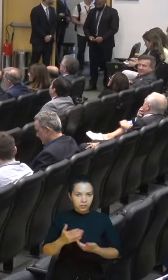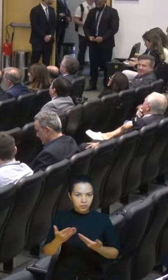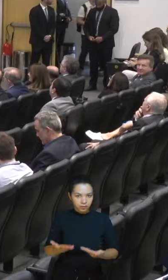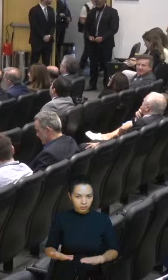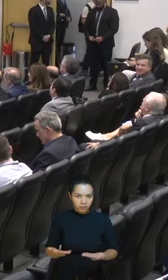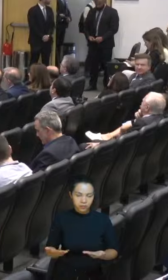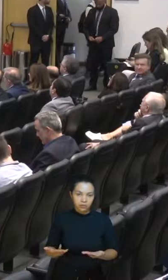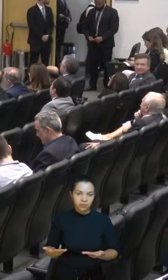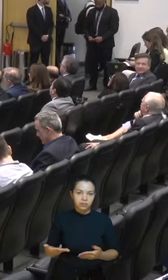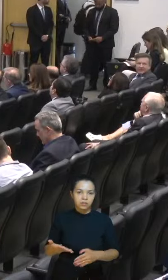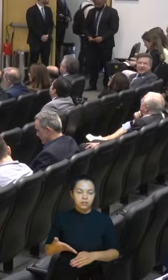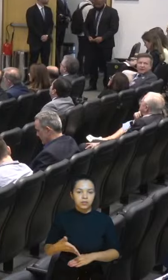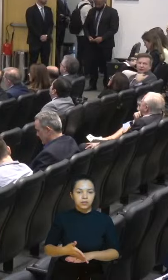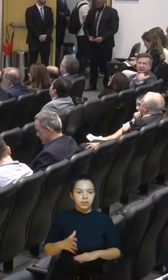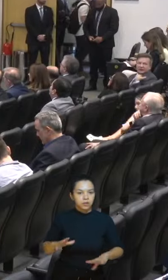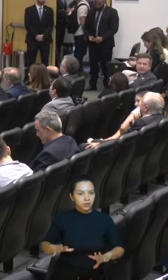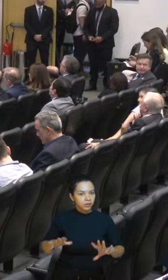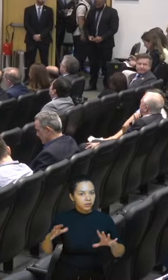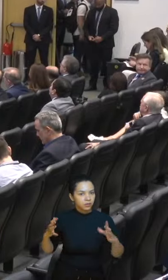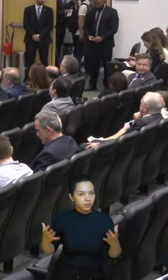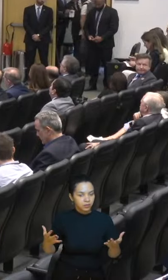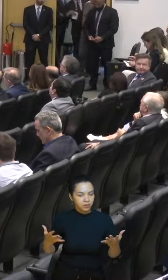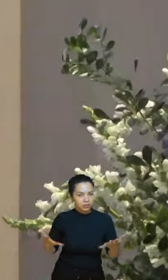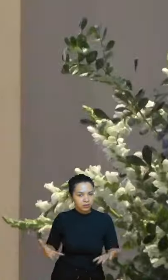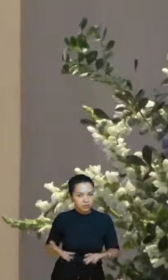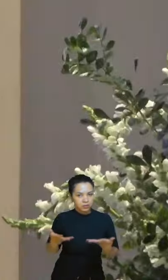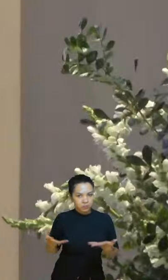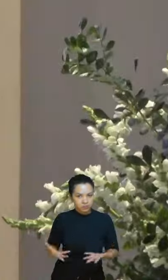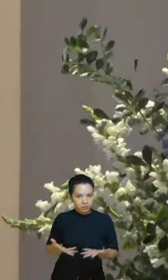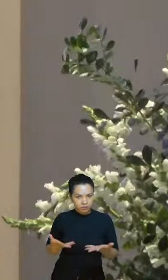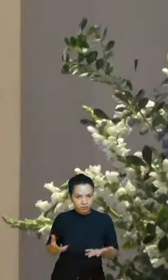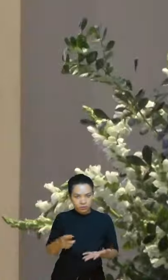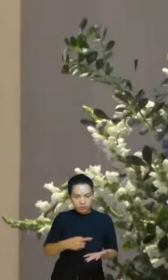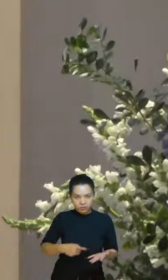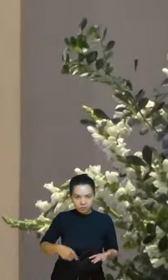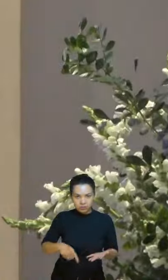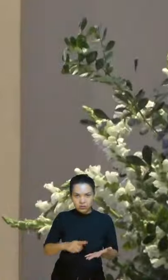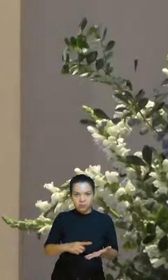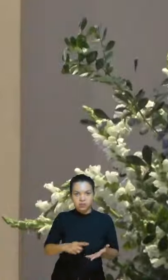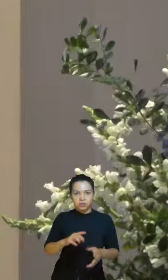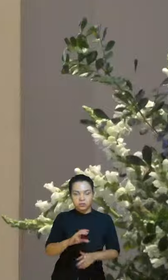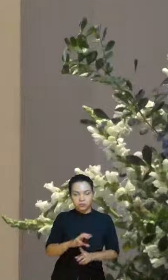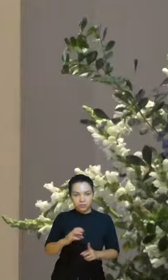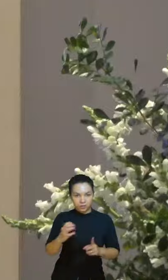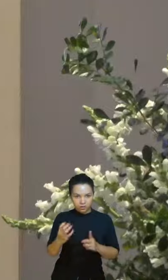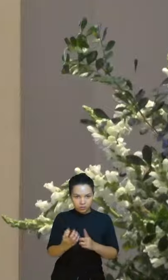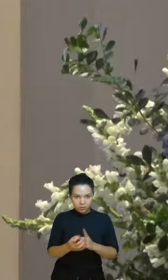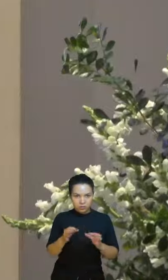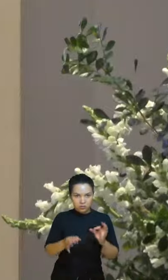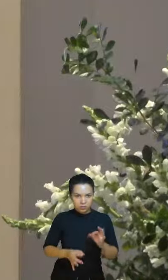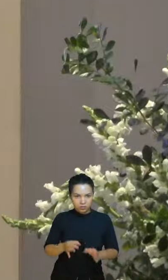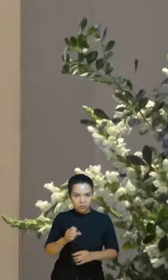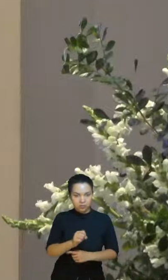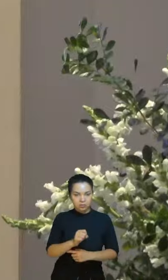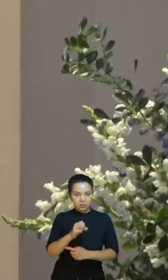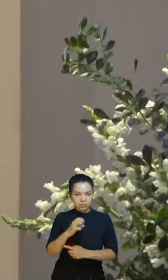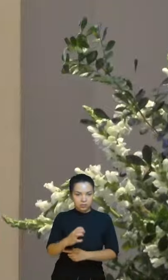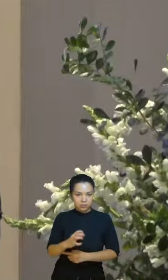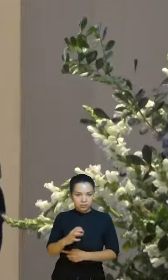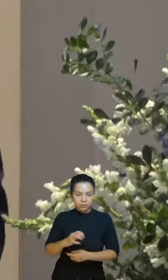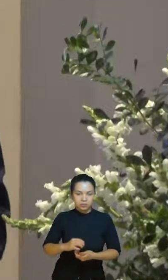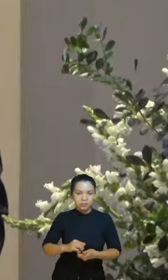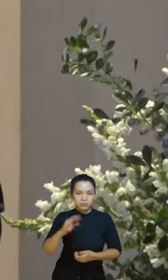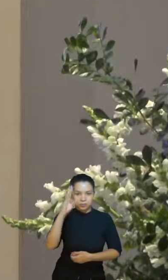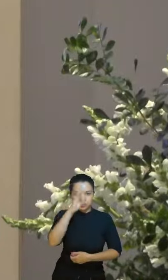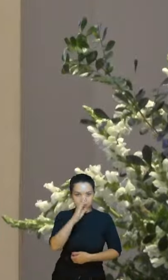evento que está sendo propiciado a nós e a comunidade jurídica de Santa Catarina e do Brasil